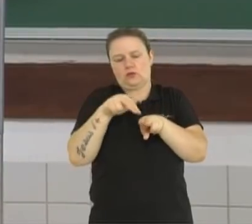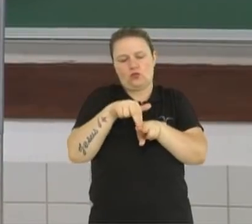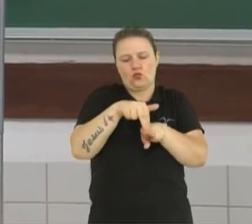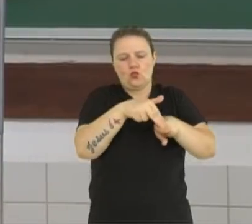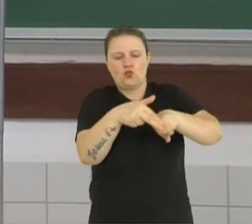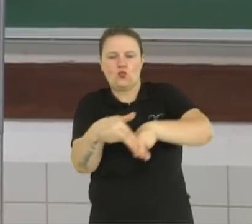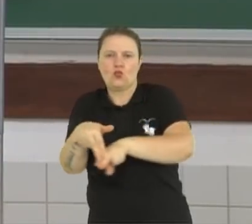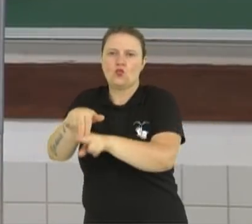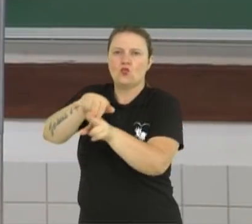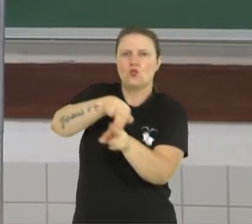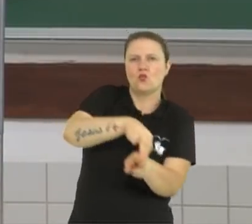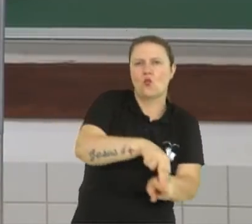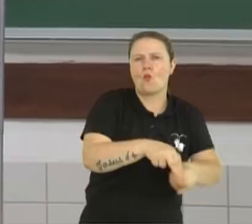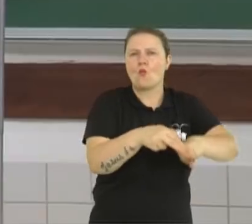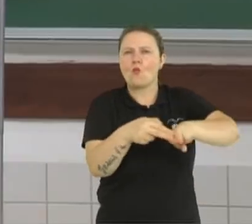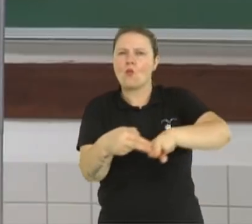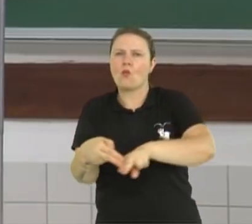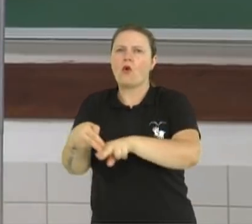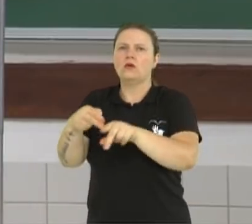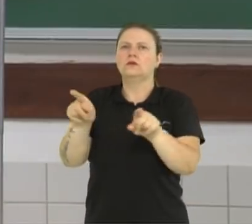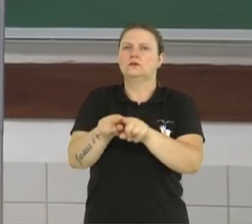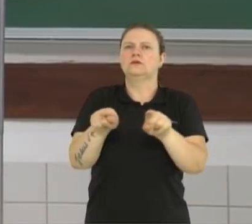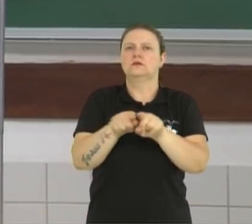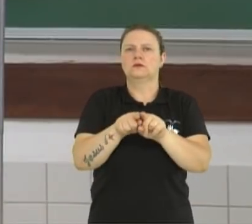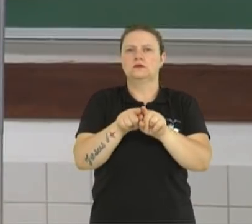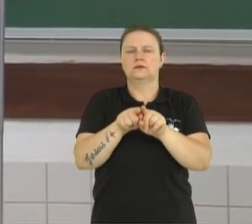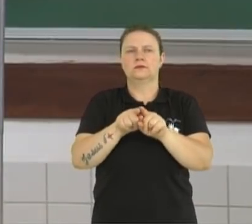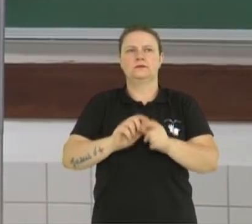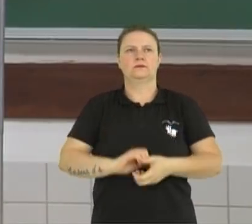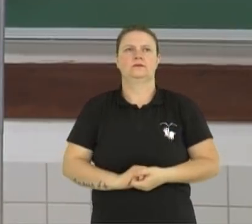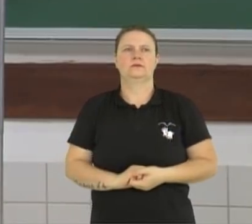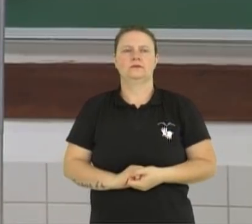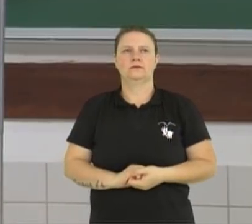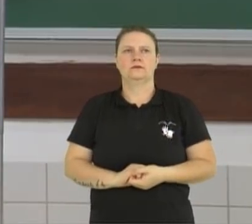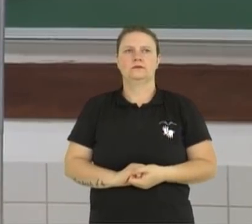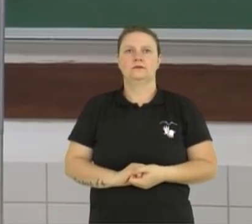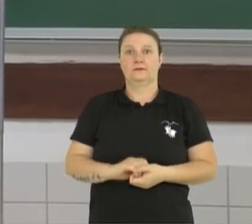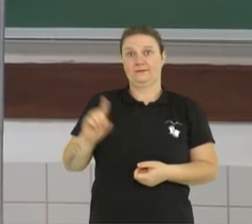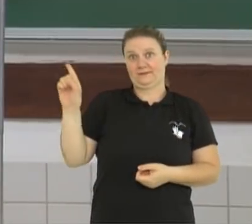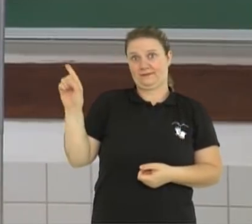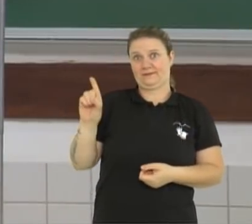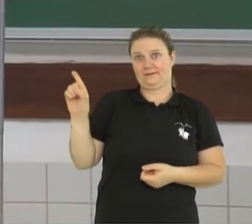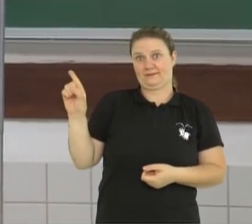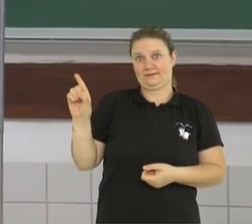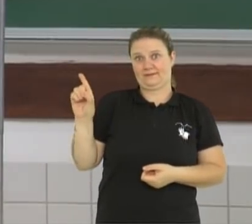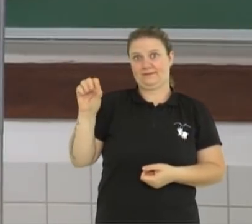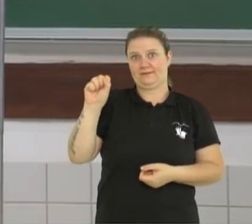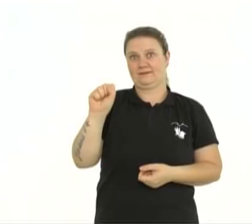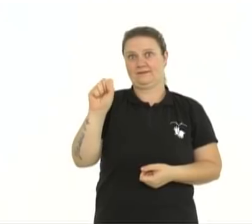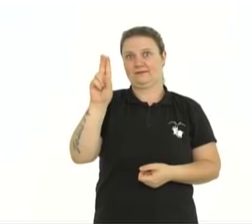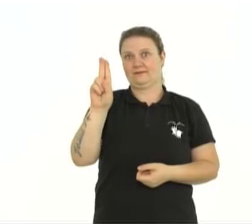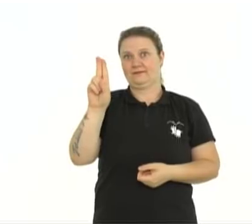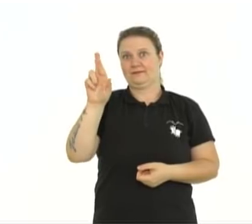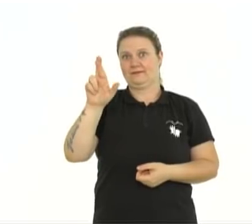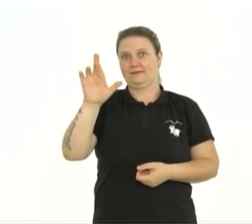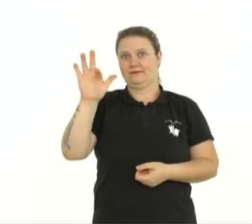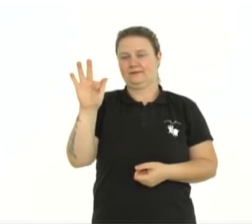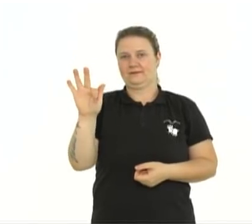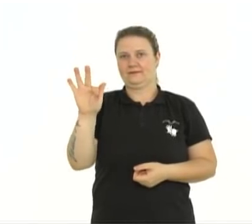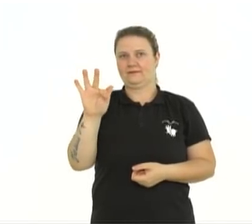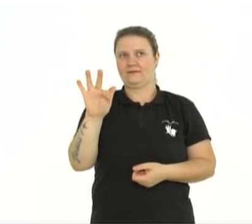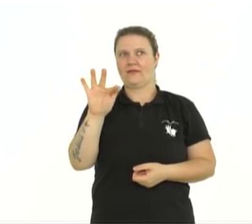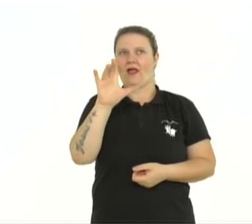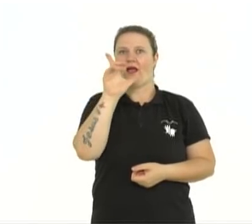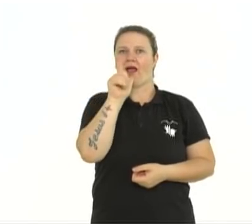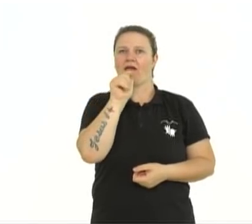E, claro, você faz manobras também nessa descida. O surf, que consiste no